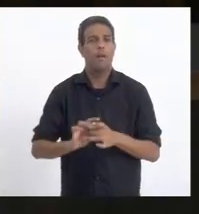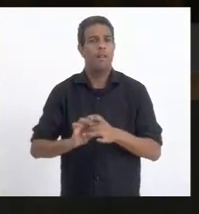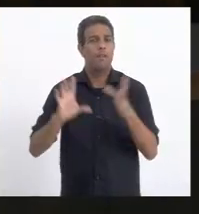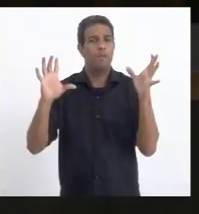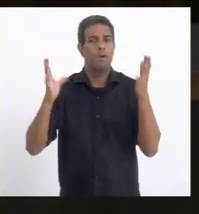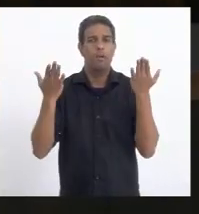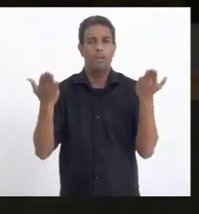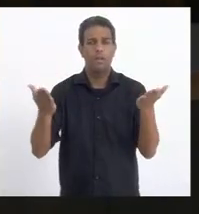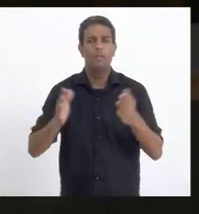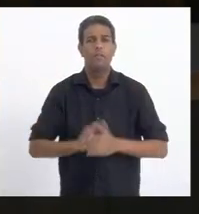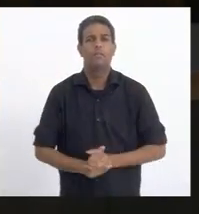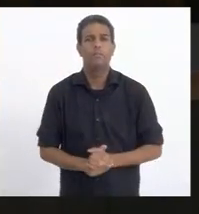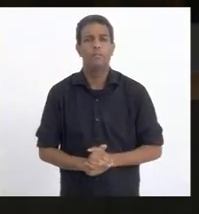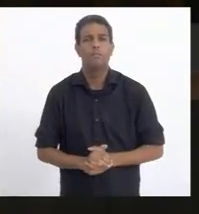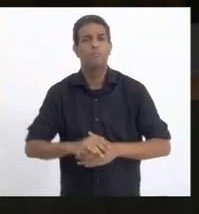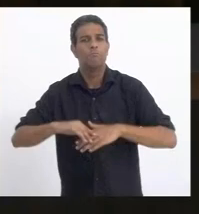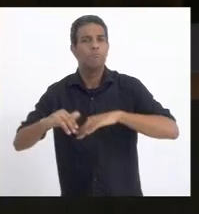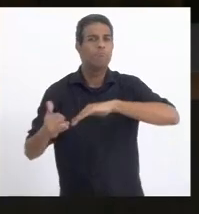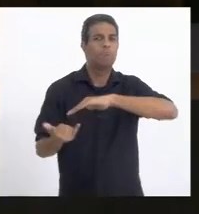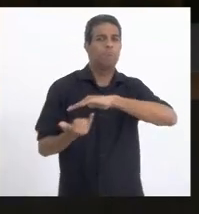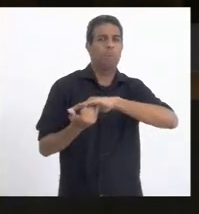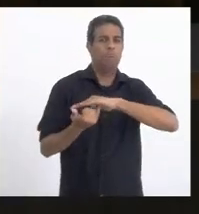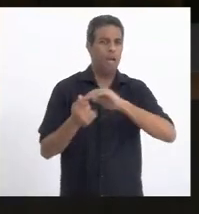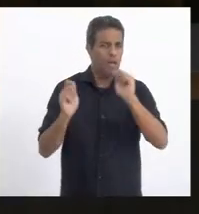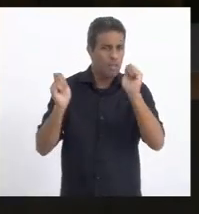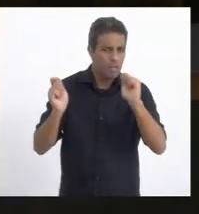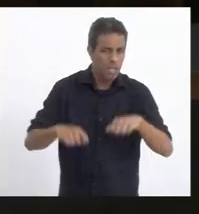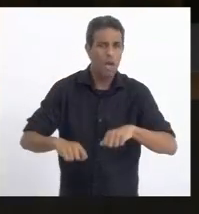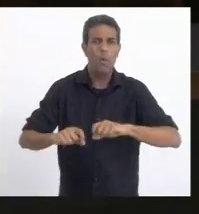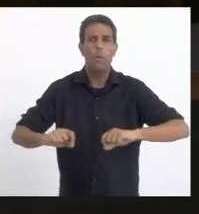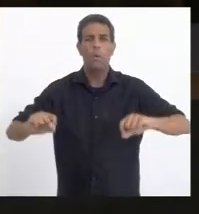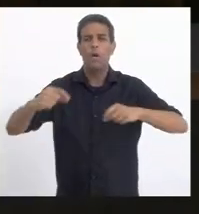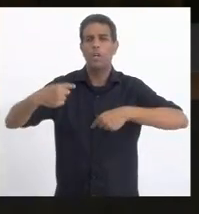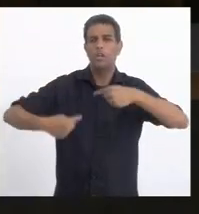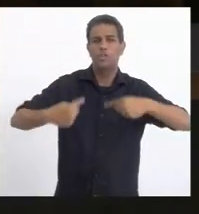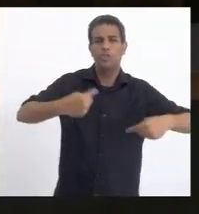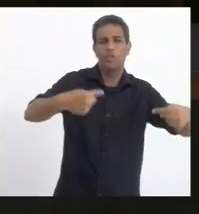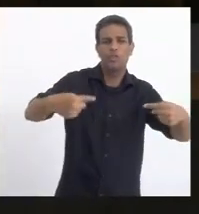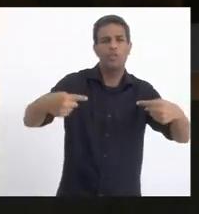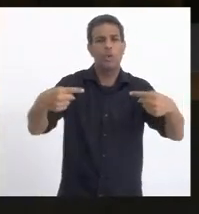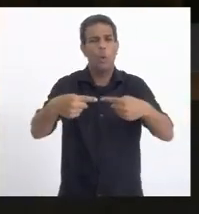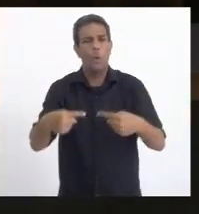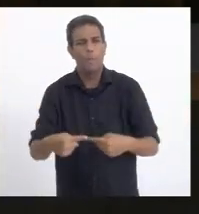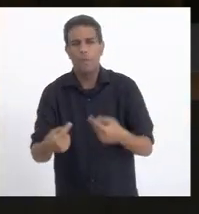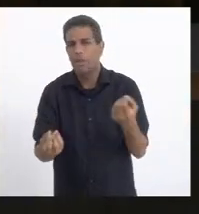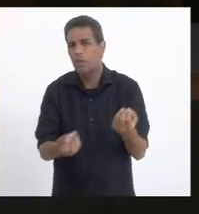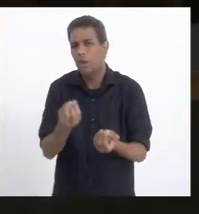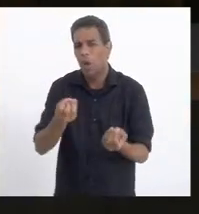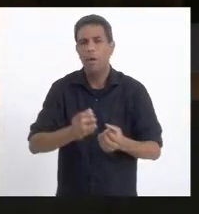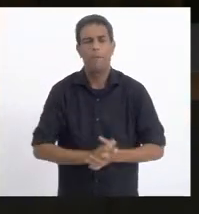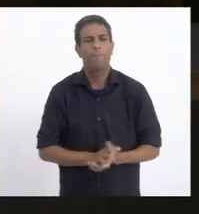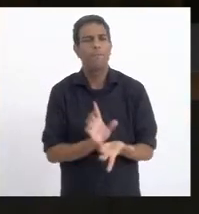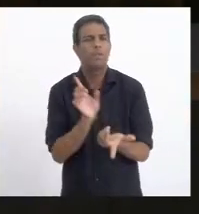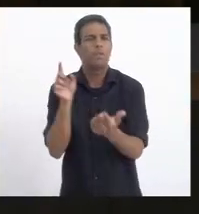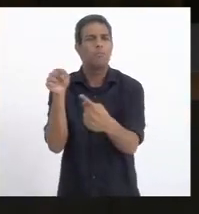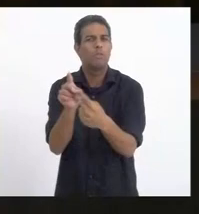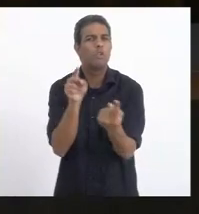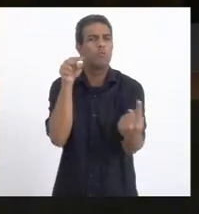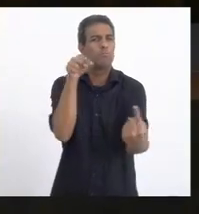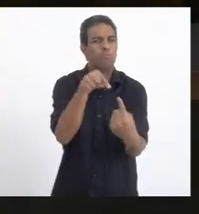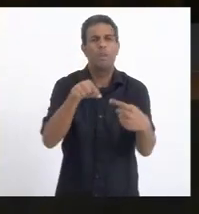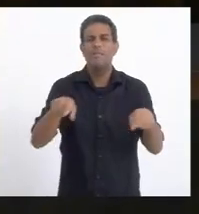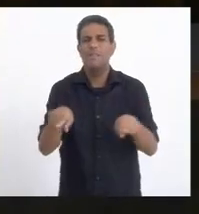democracia As instituições não serem capazes de discutir isso internamente porque isso